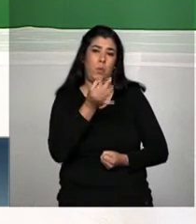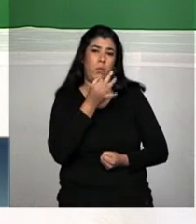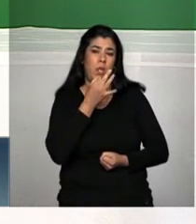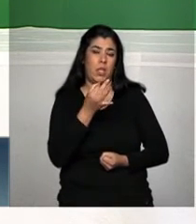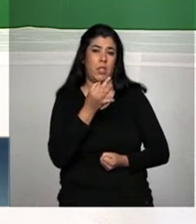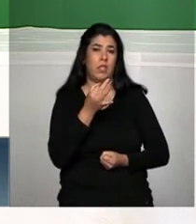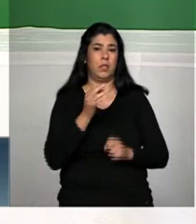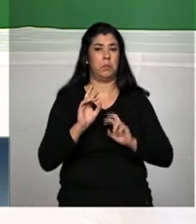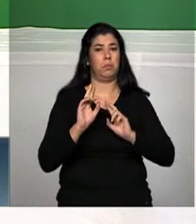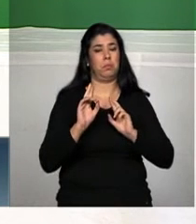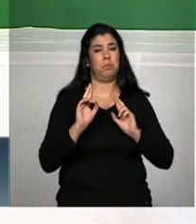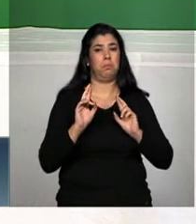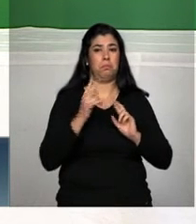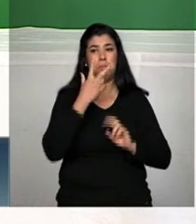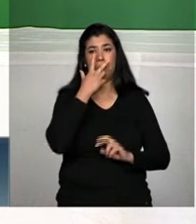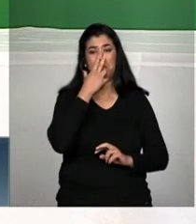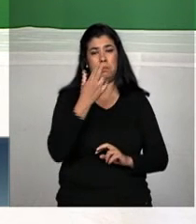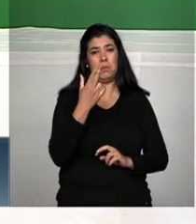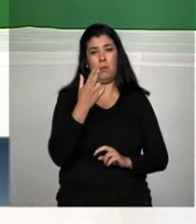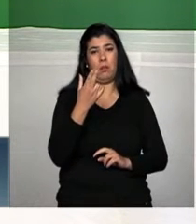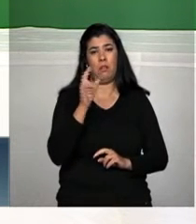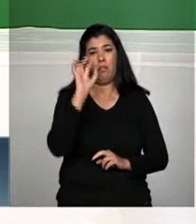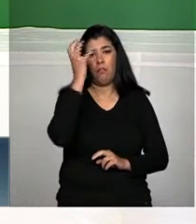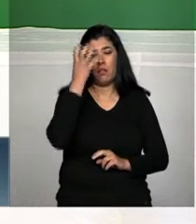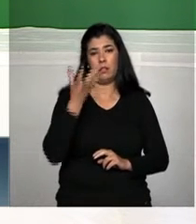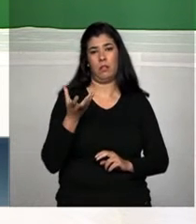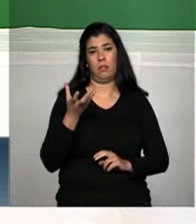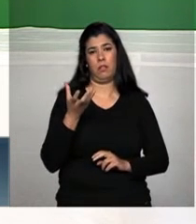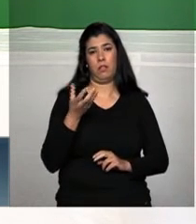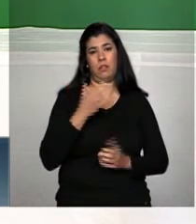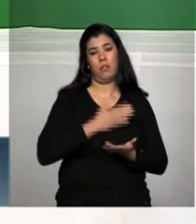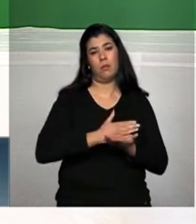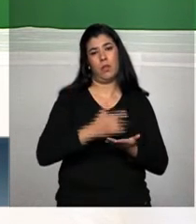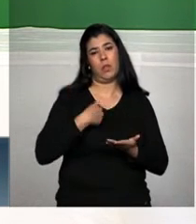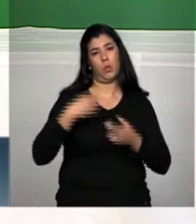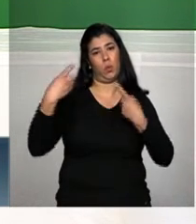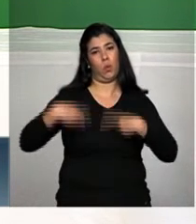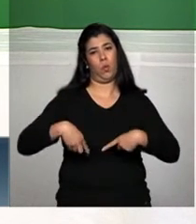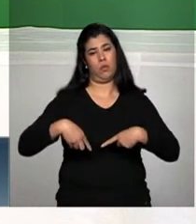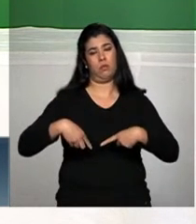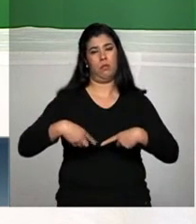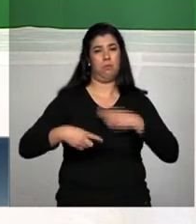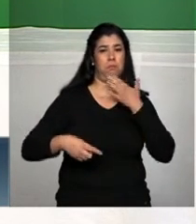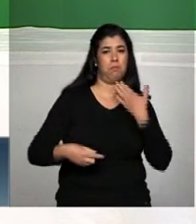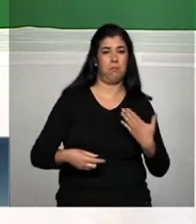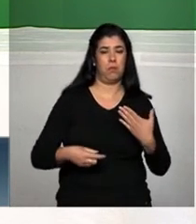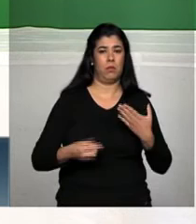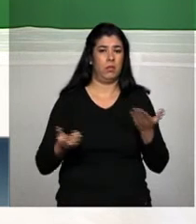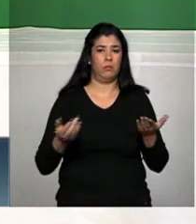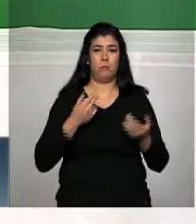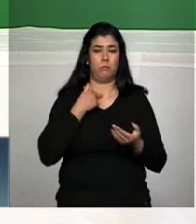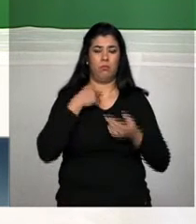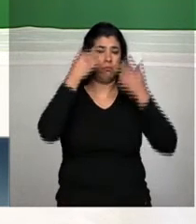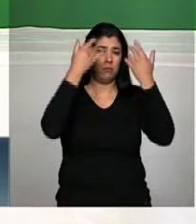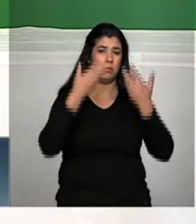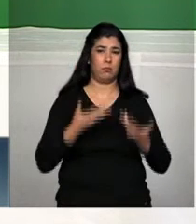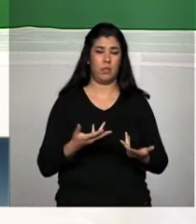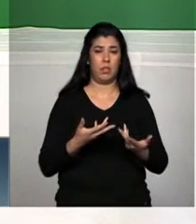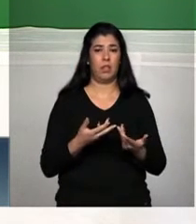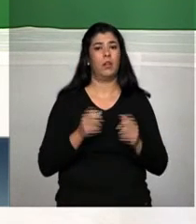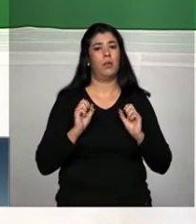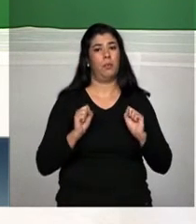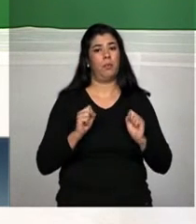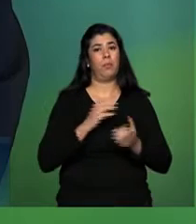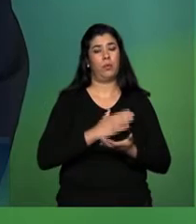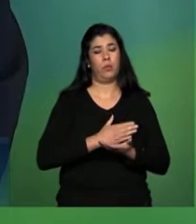seria aparentemente demagógica de dizer, em princípio, eu sou contra qualquer proposta de reclassificação. Eu só posso